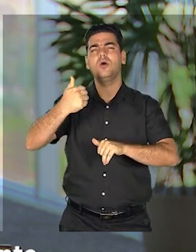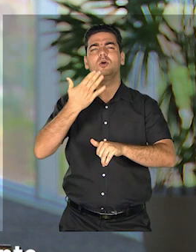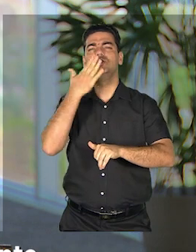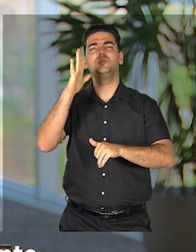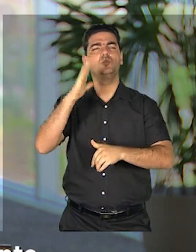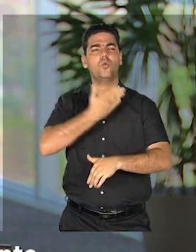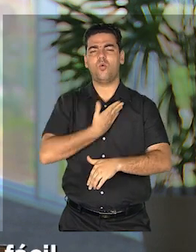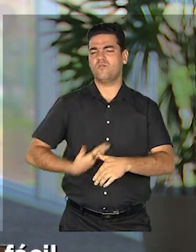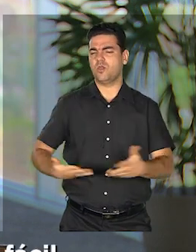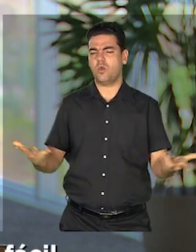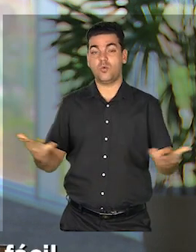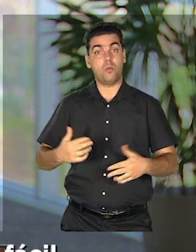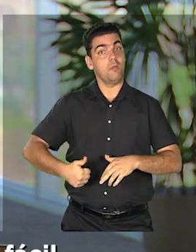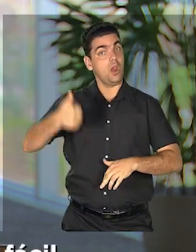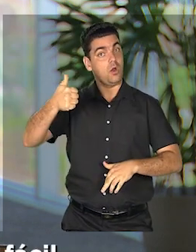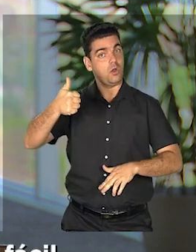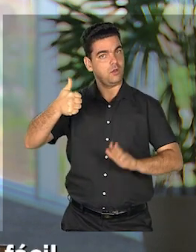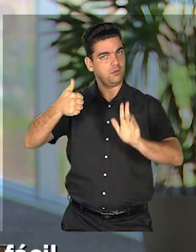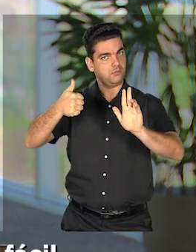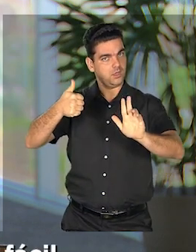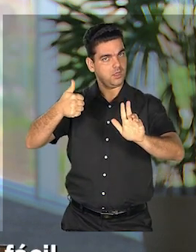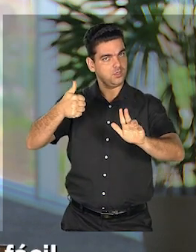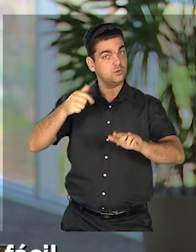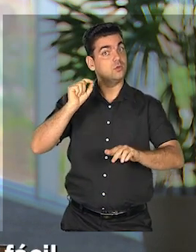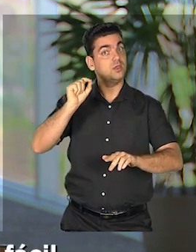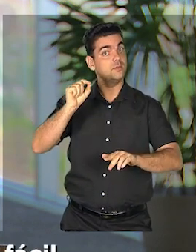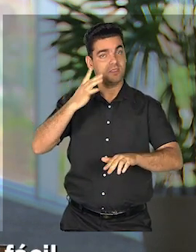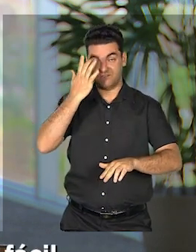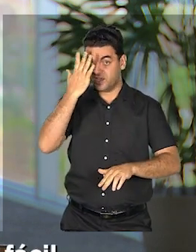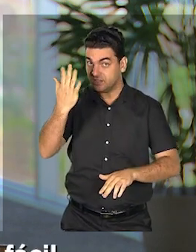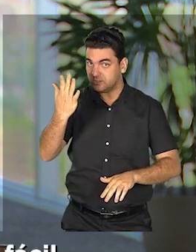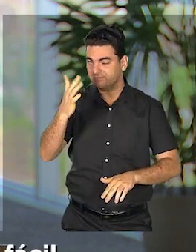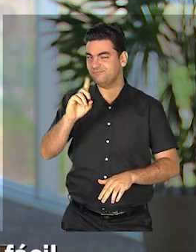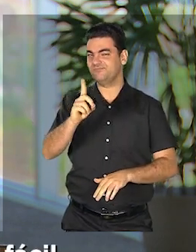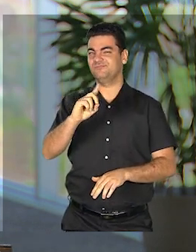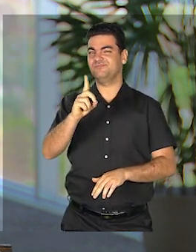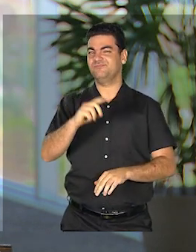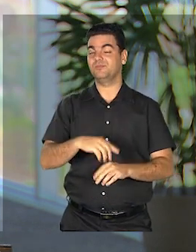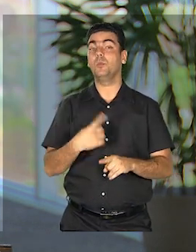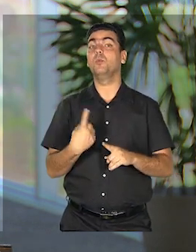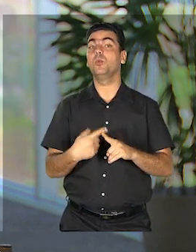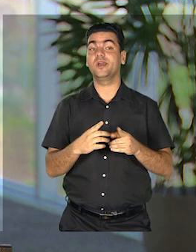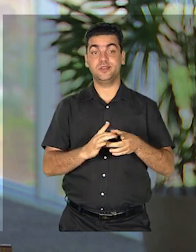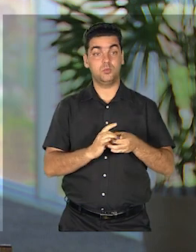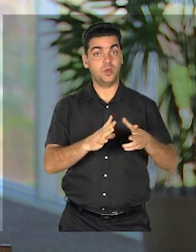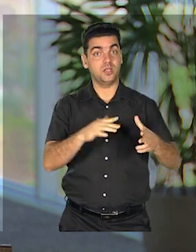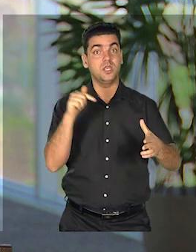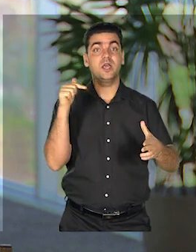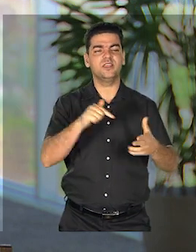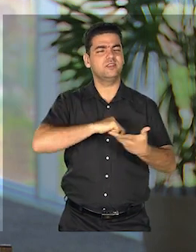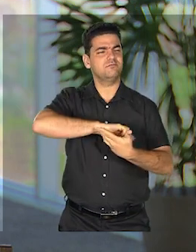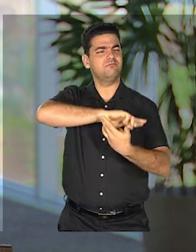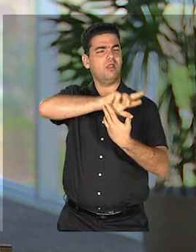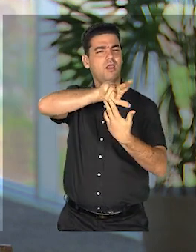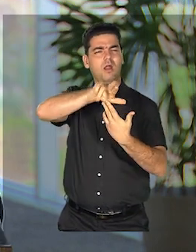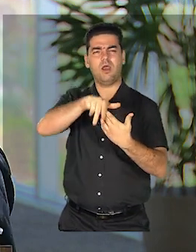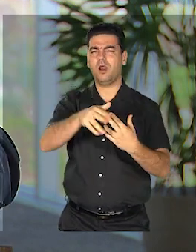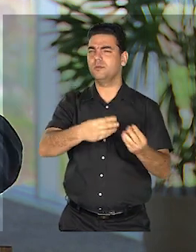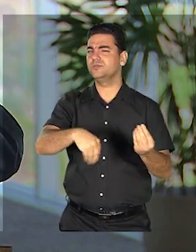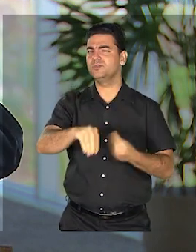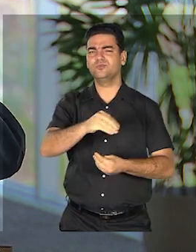melhor regime de governo o melhor mas não necessariamente o mais fácil porque democracia envolve